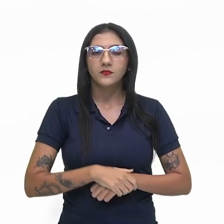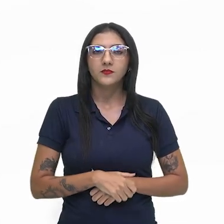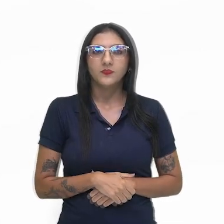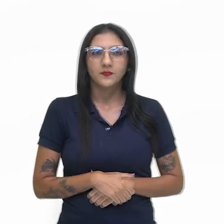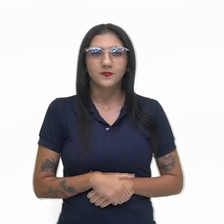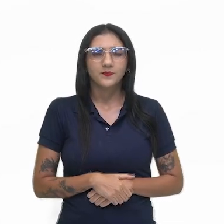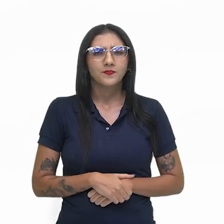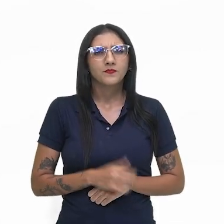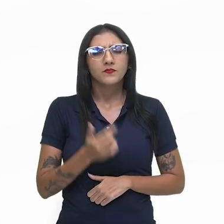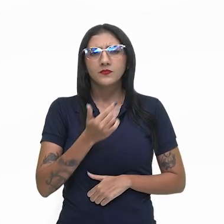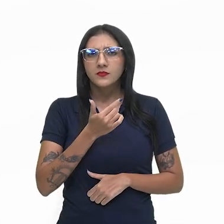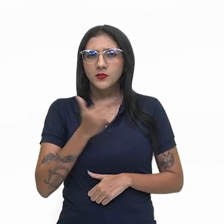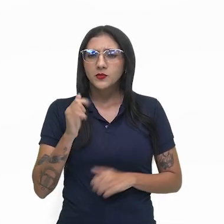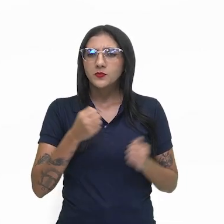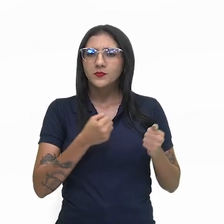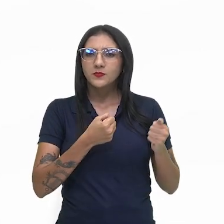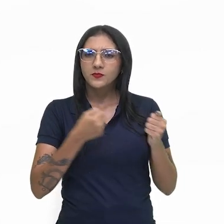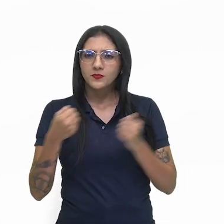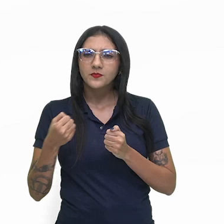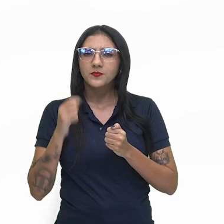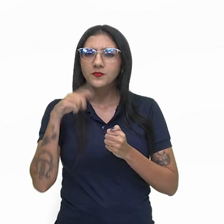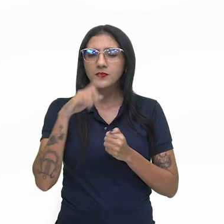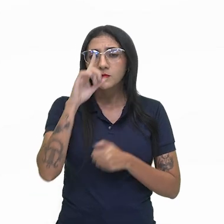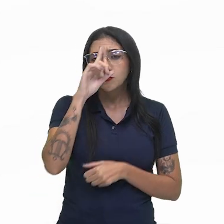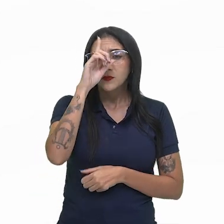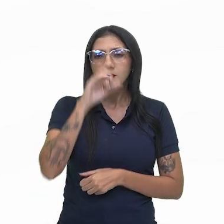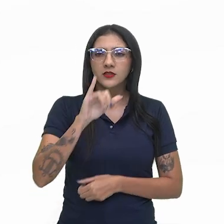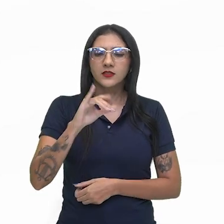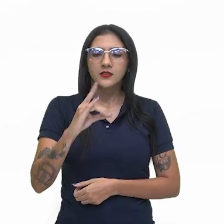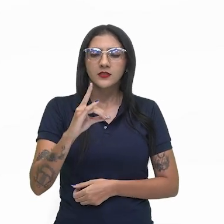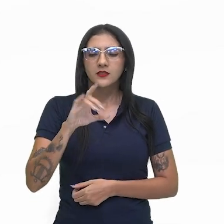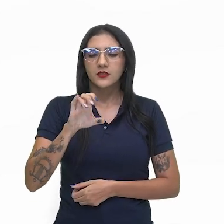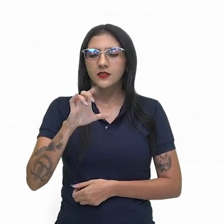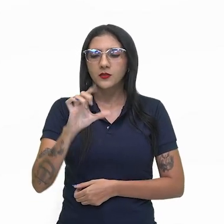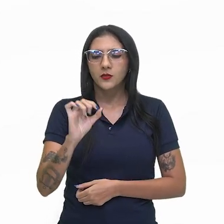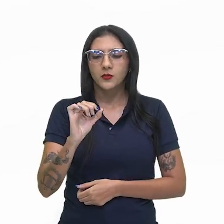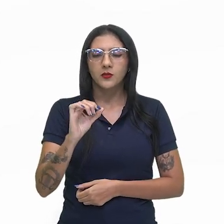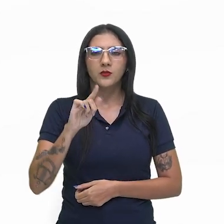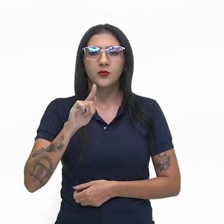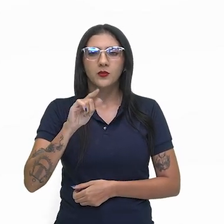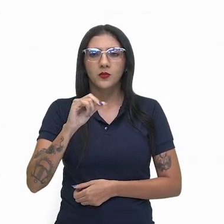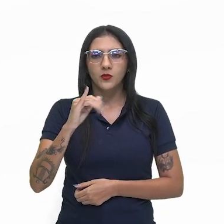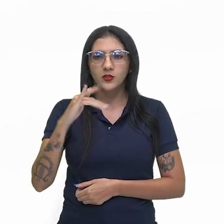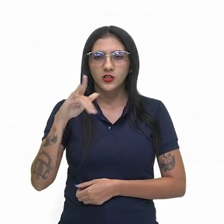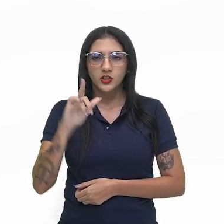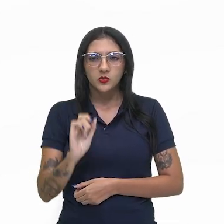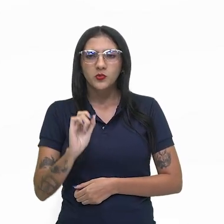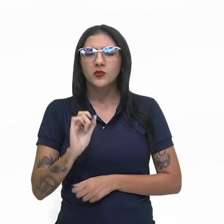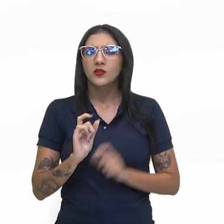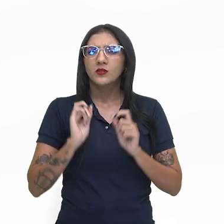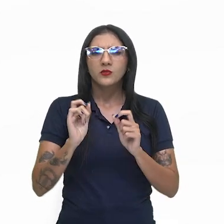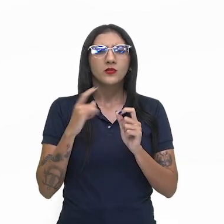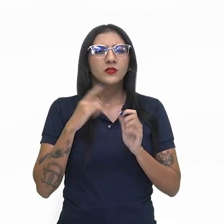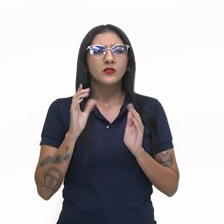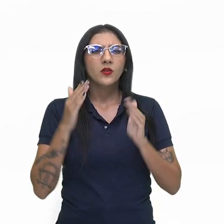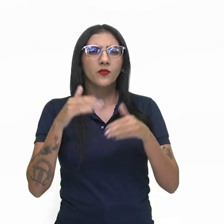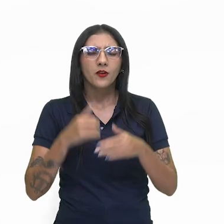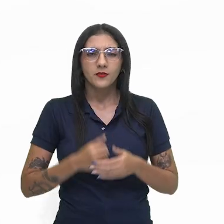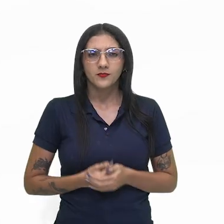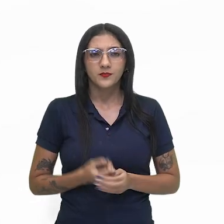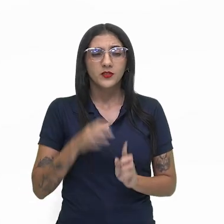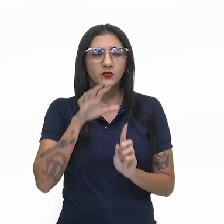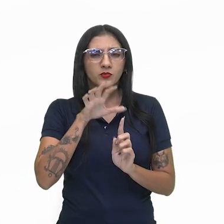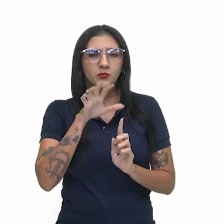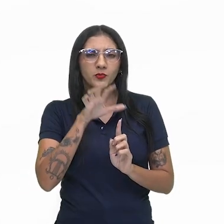poder ideológico, né? O poder ideológico, segundo Bobbio, é aquele que se baseia na influência